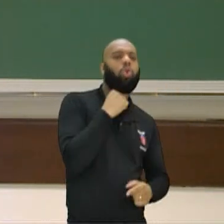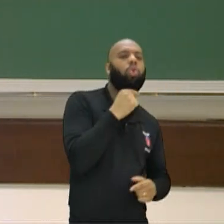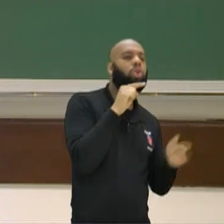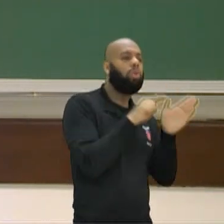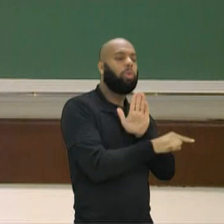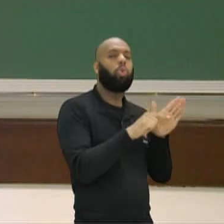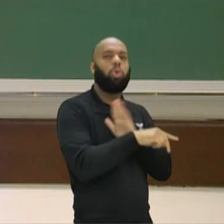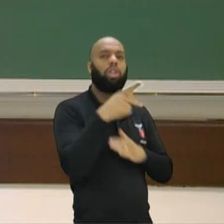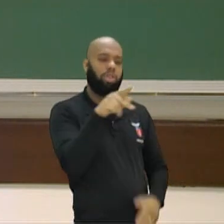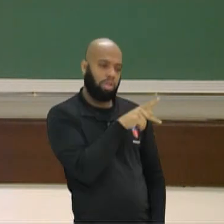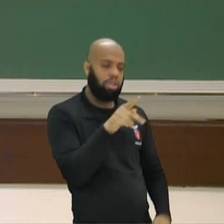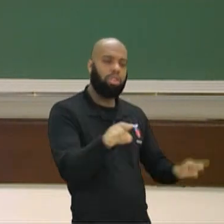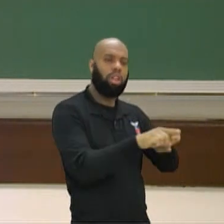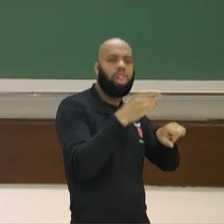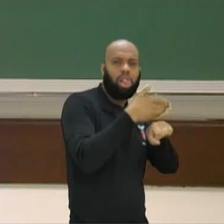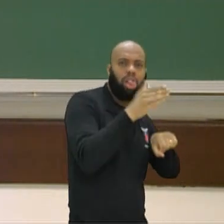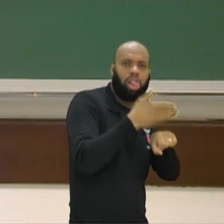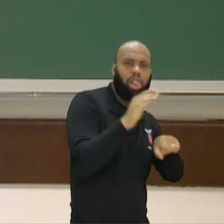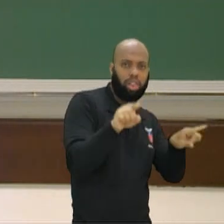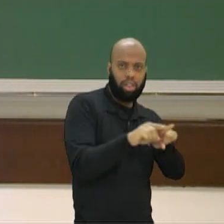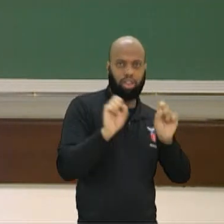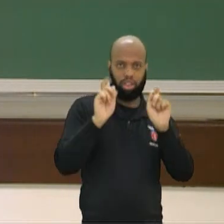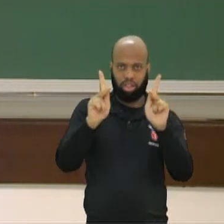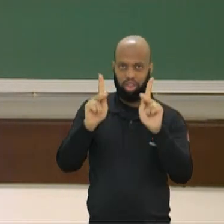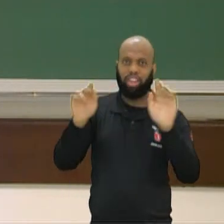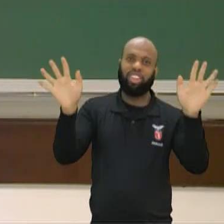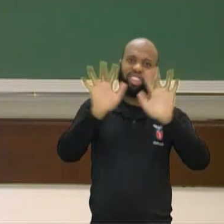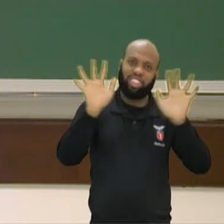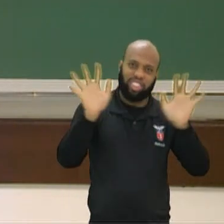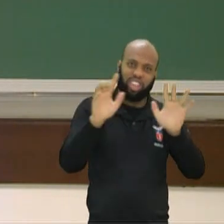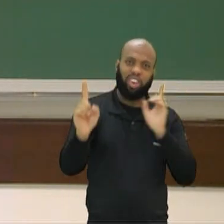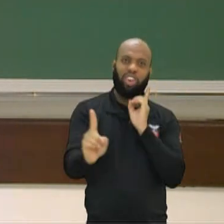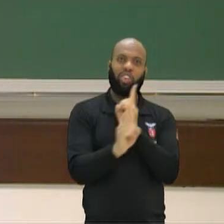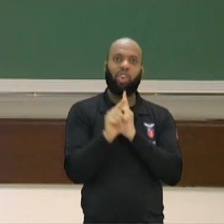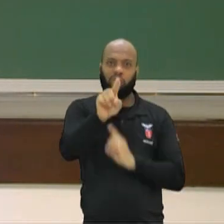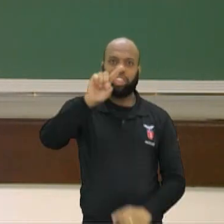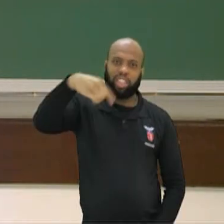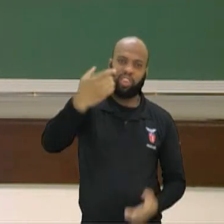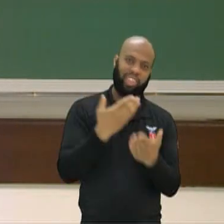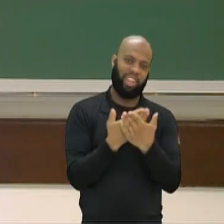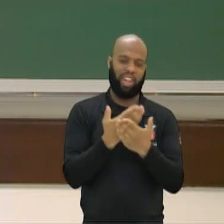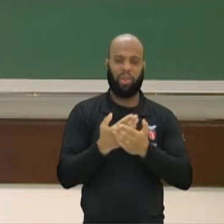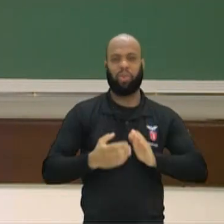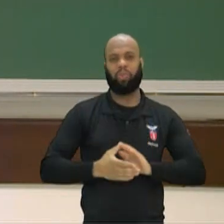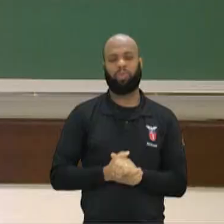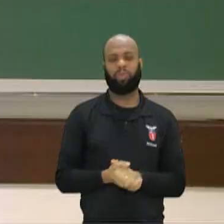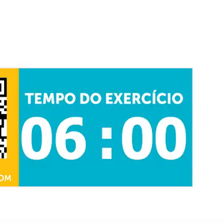professor, pratique bastante aí, tá bom? Bye bye and see you next class.